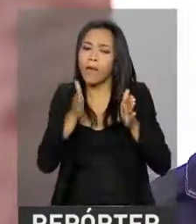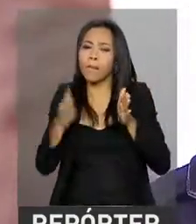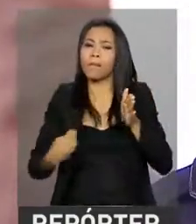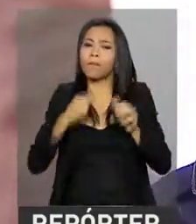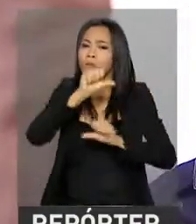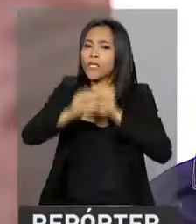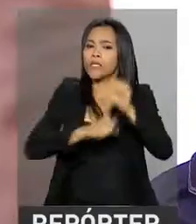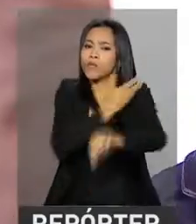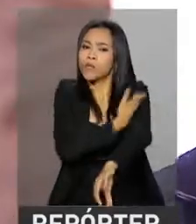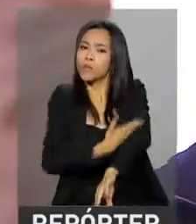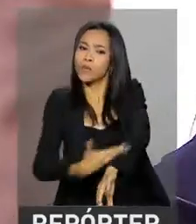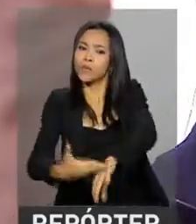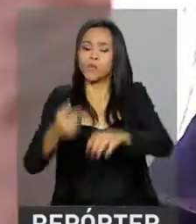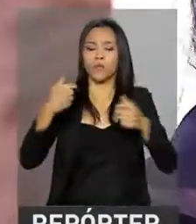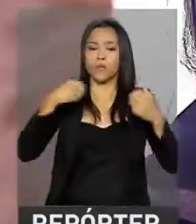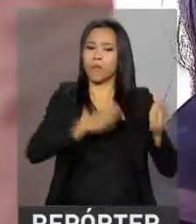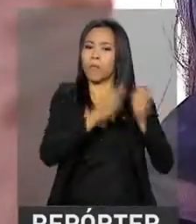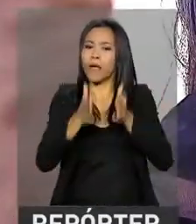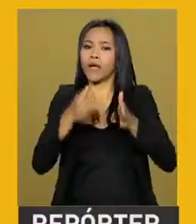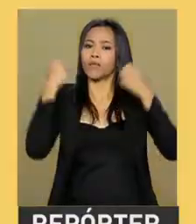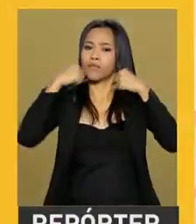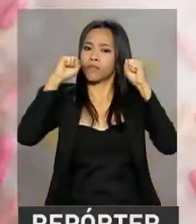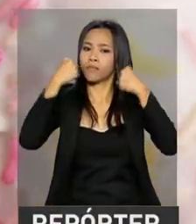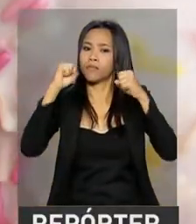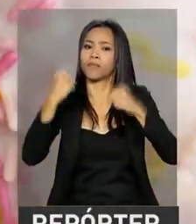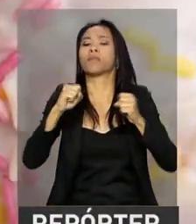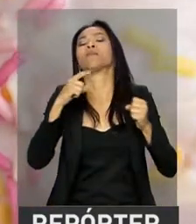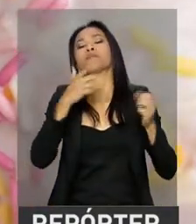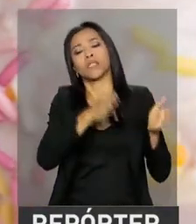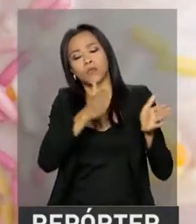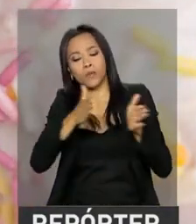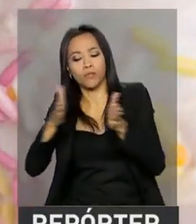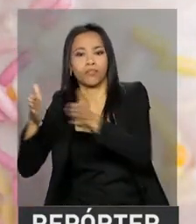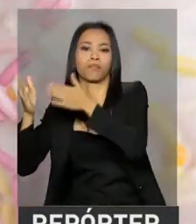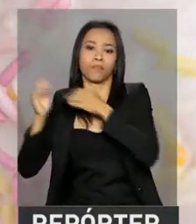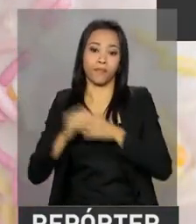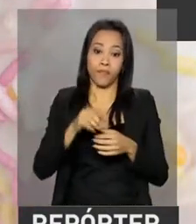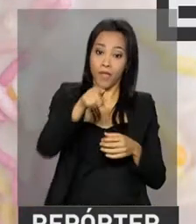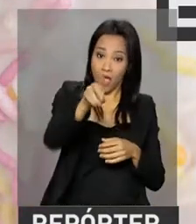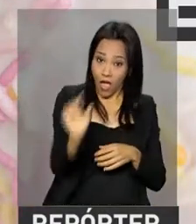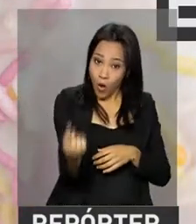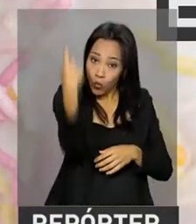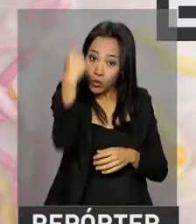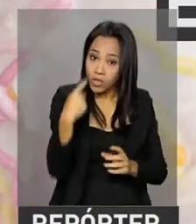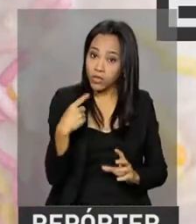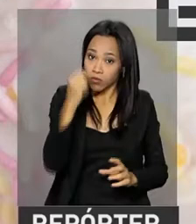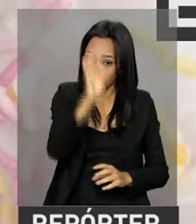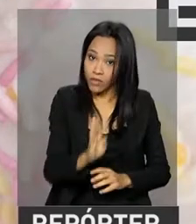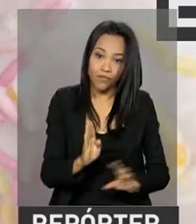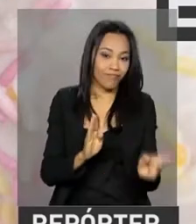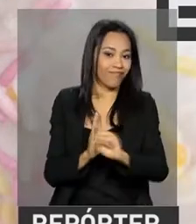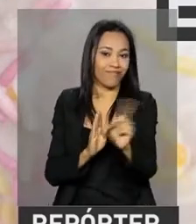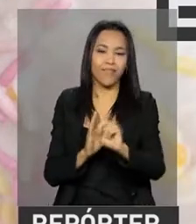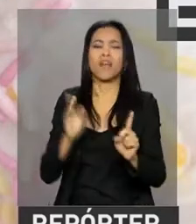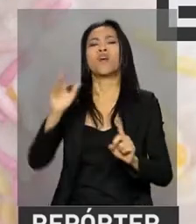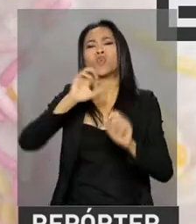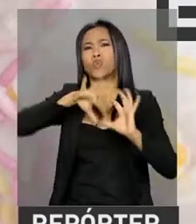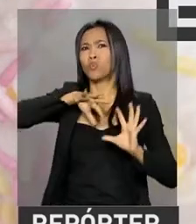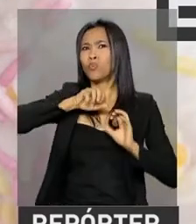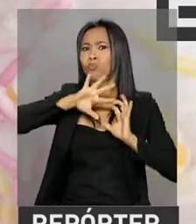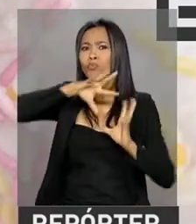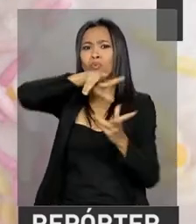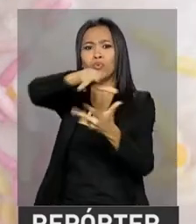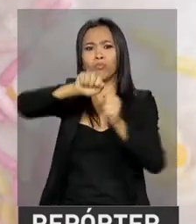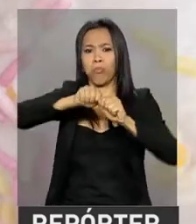vida, exercícios físicos, né? O caso de Thaís não é exceção. A obesidade já é epidemia no mundo.